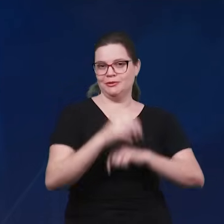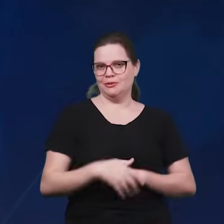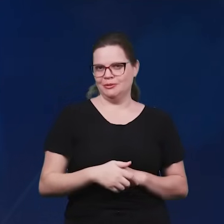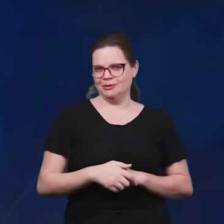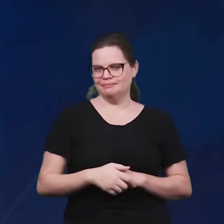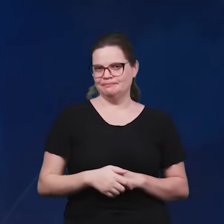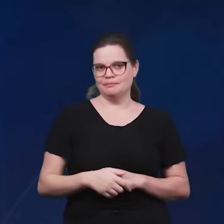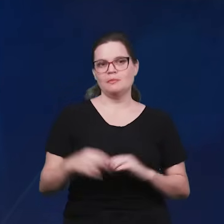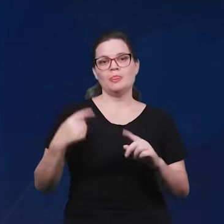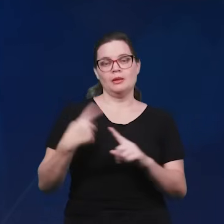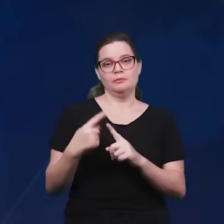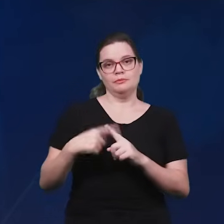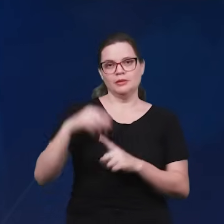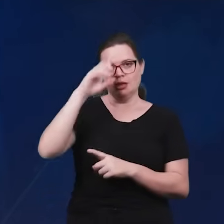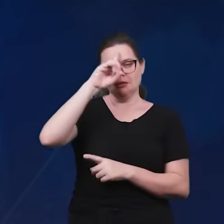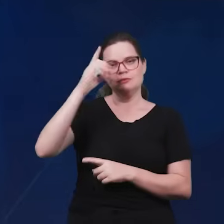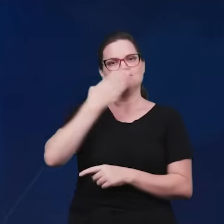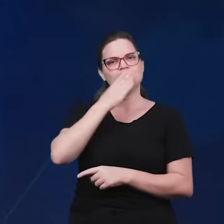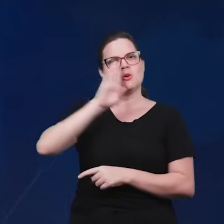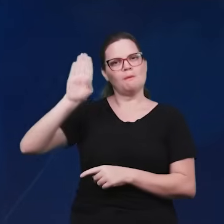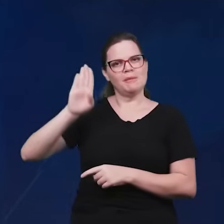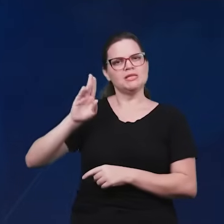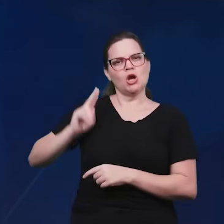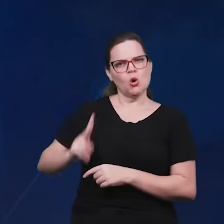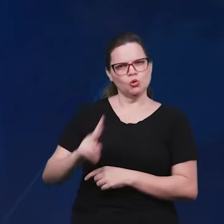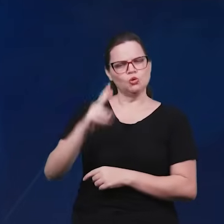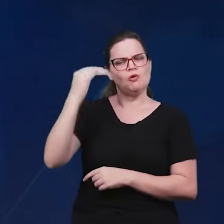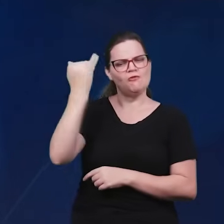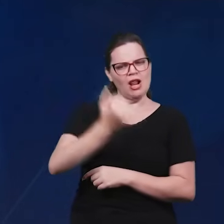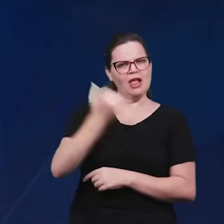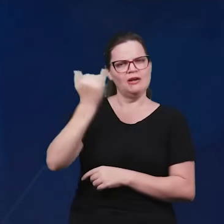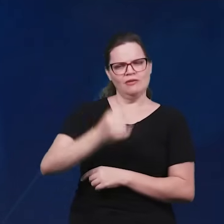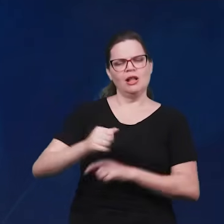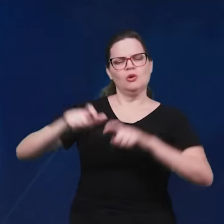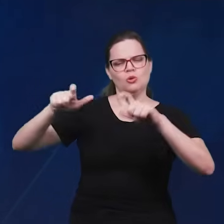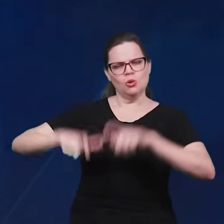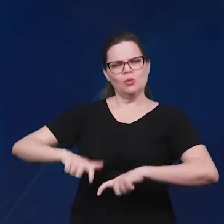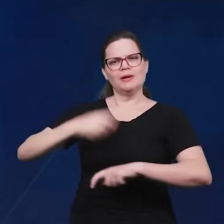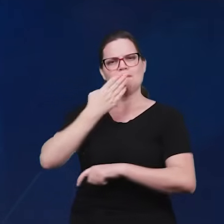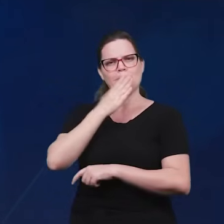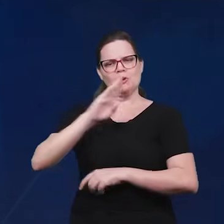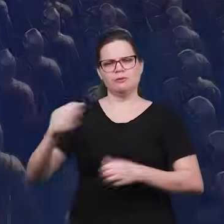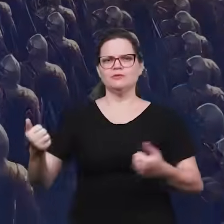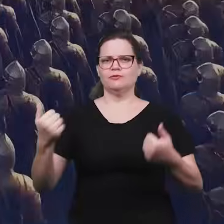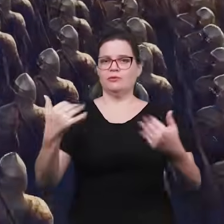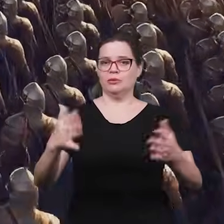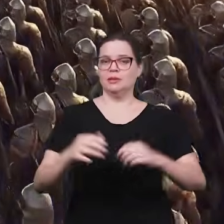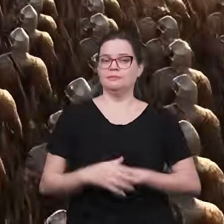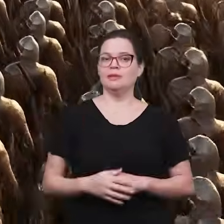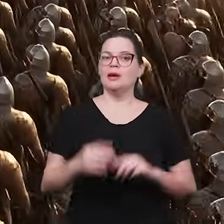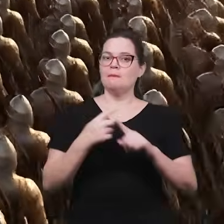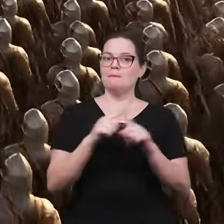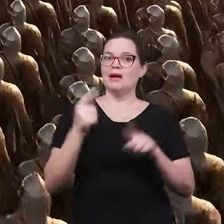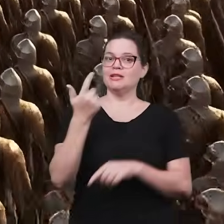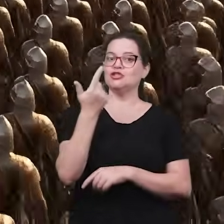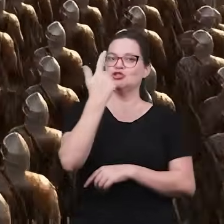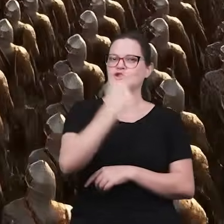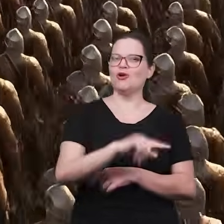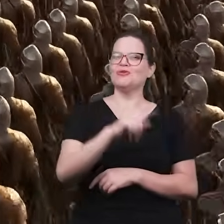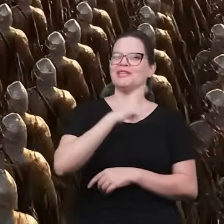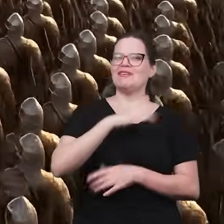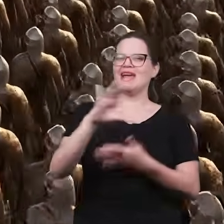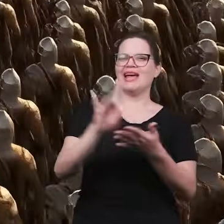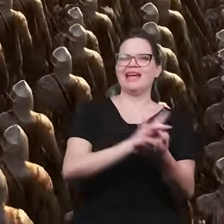terra prometida continuou. Todavia, uma grande barreira se levantou contra os israelitas